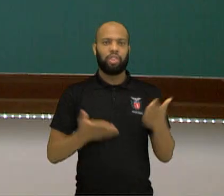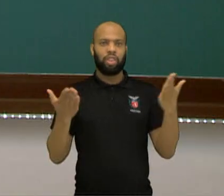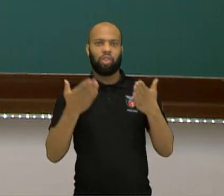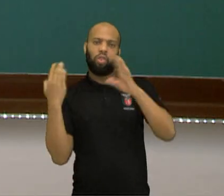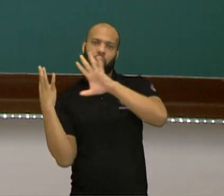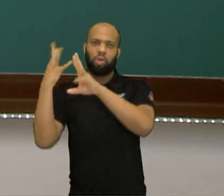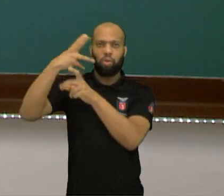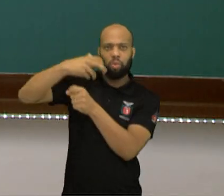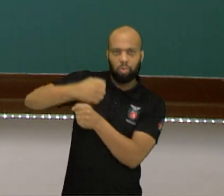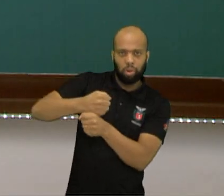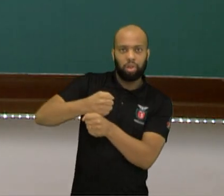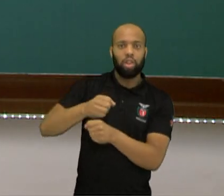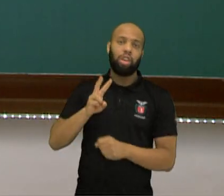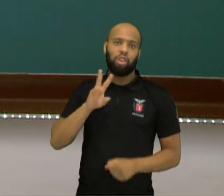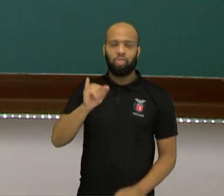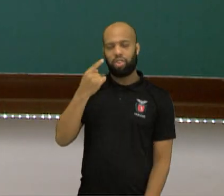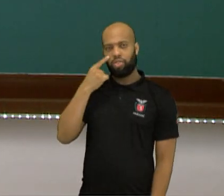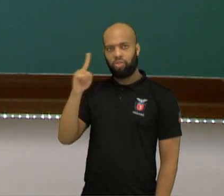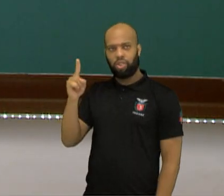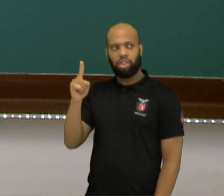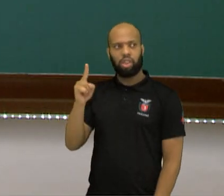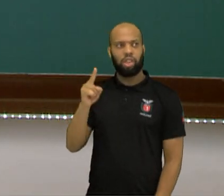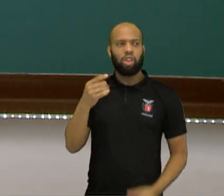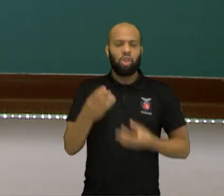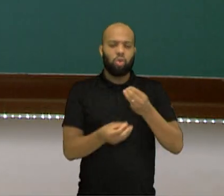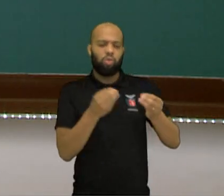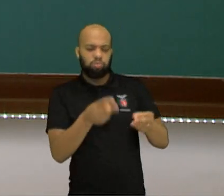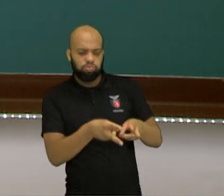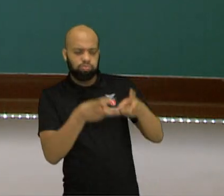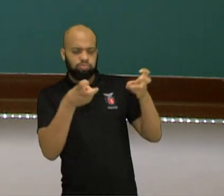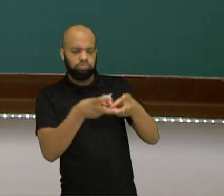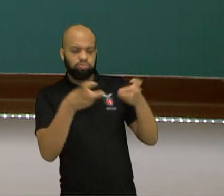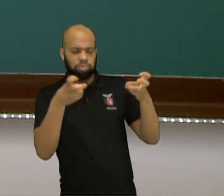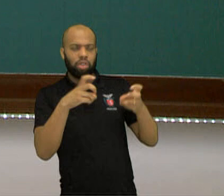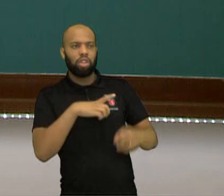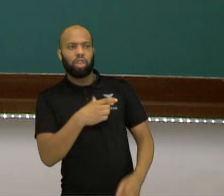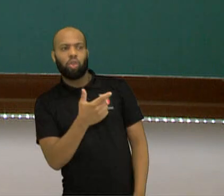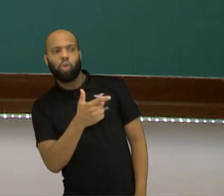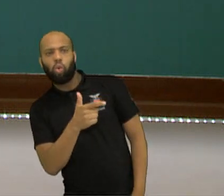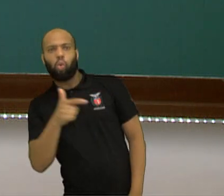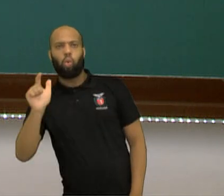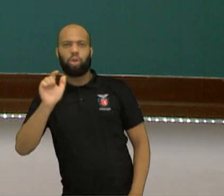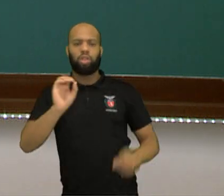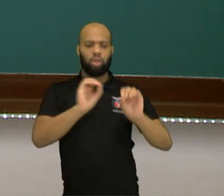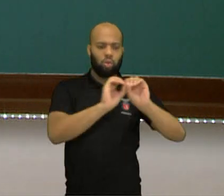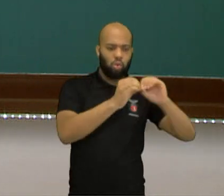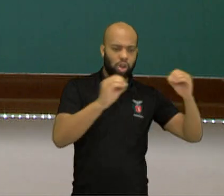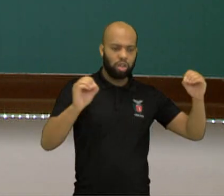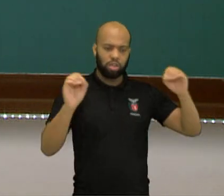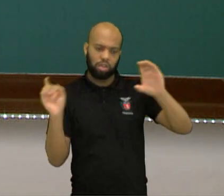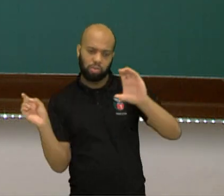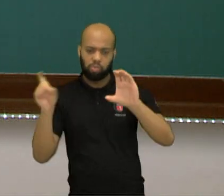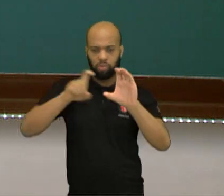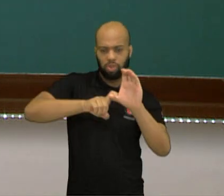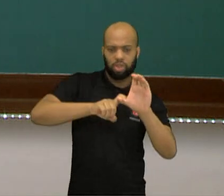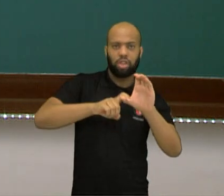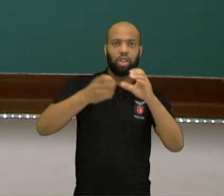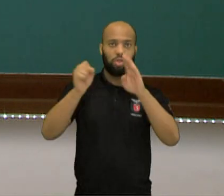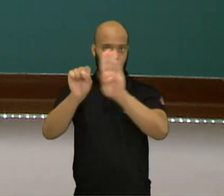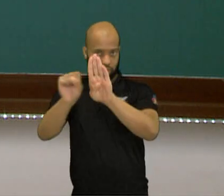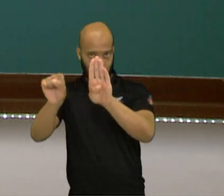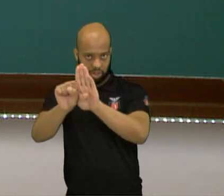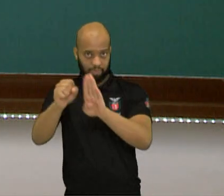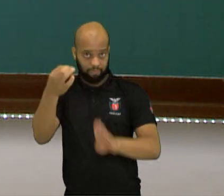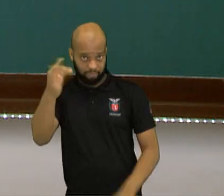Retomando aqui um pouquinho, nós observamos como reconhecer, então, as outras orações subordinadas e